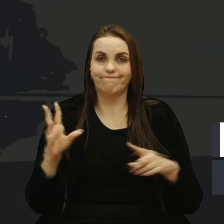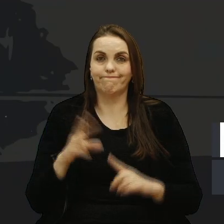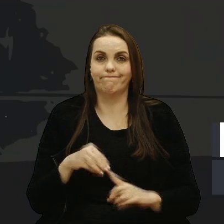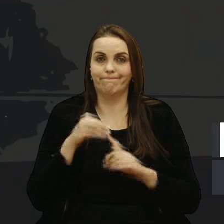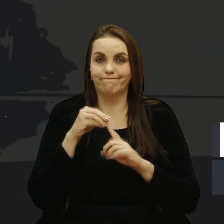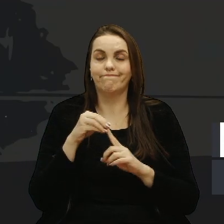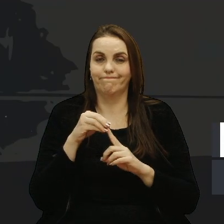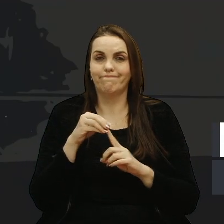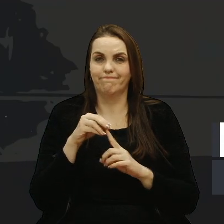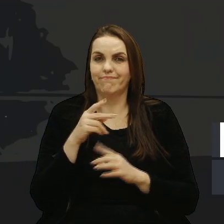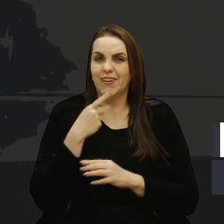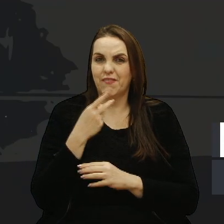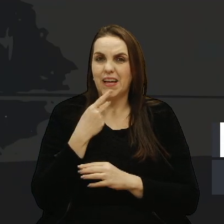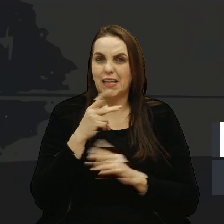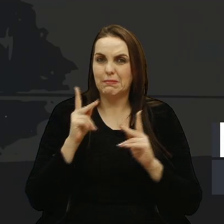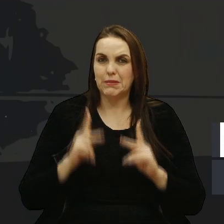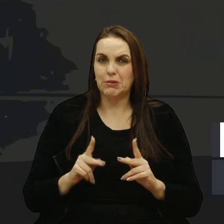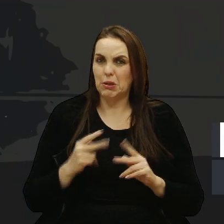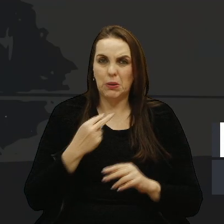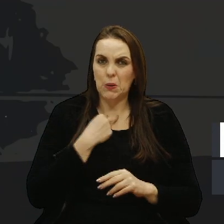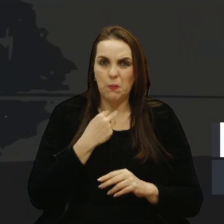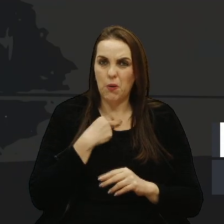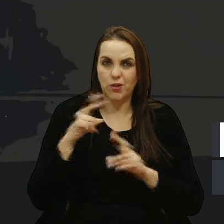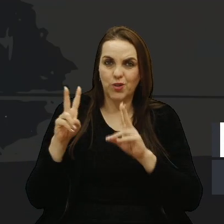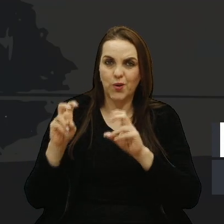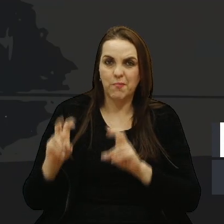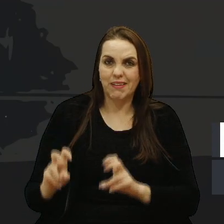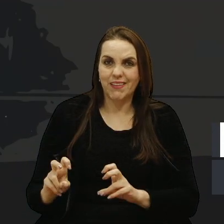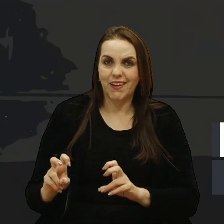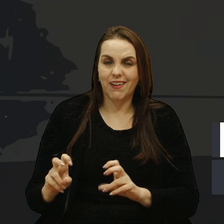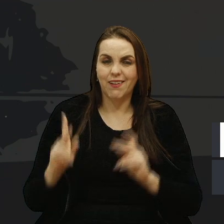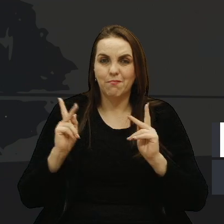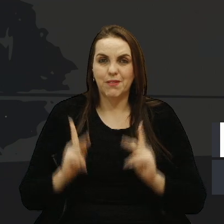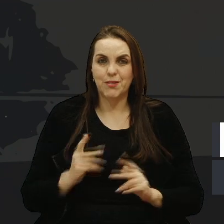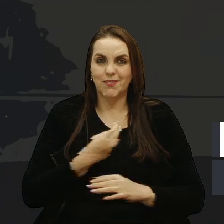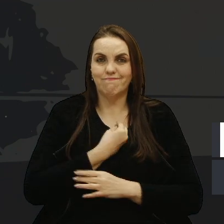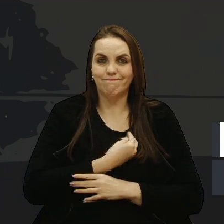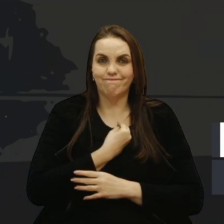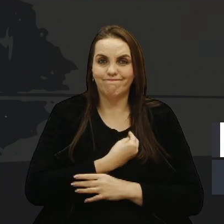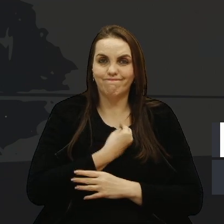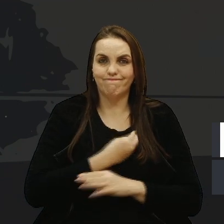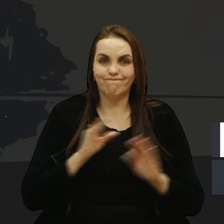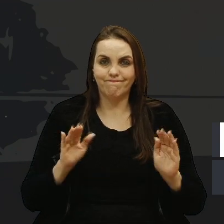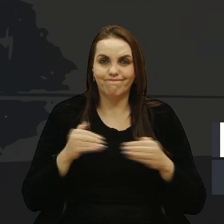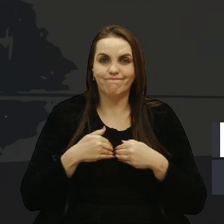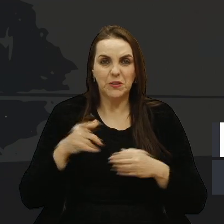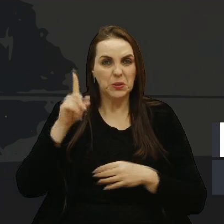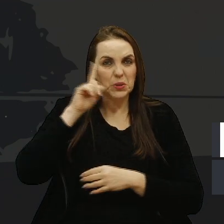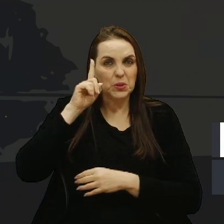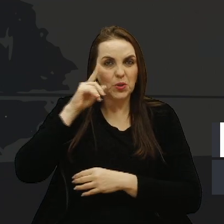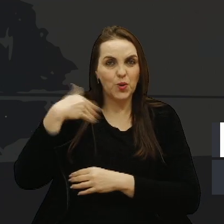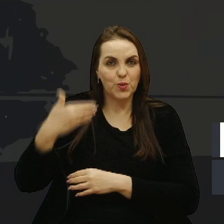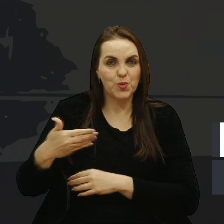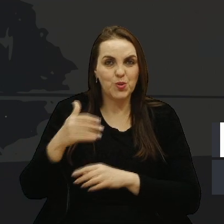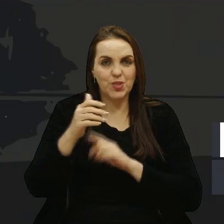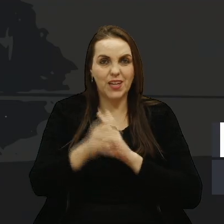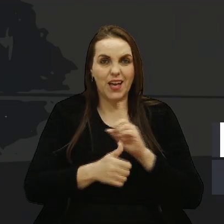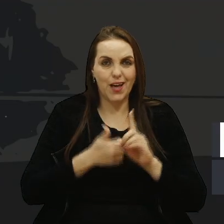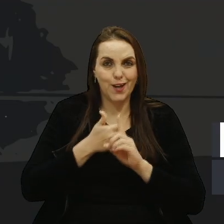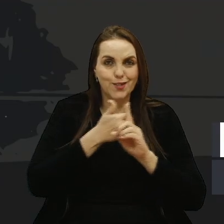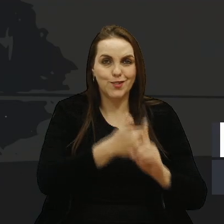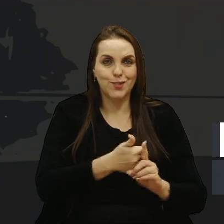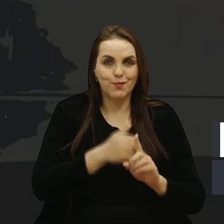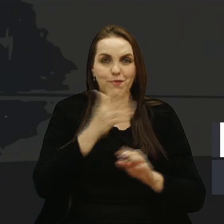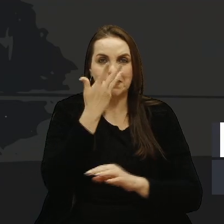principalmente negar que as pessoas possam comentar. Pessoas que vivem o autismo diariamente, que vivem com a situação atípica das